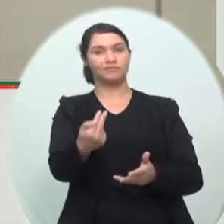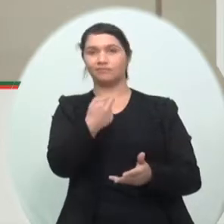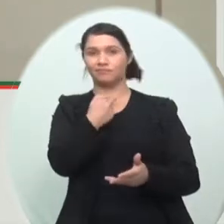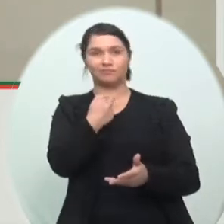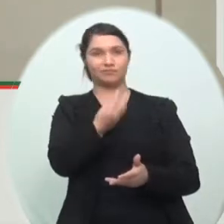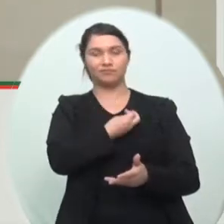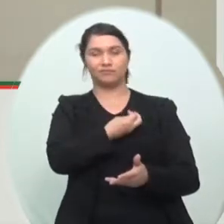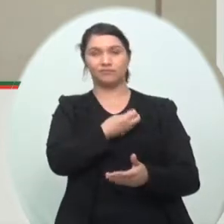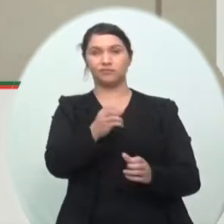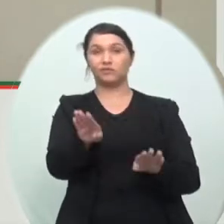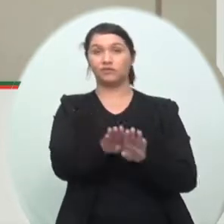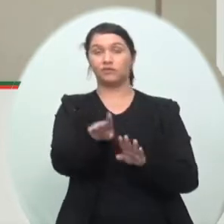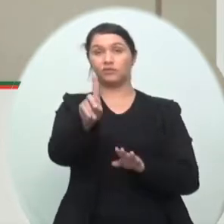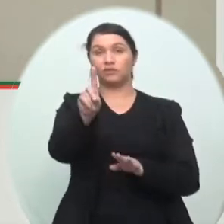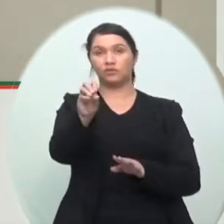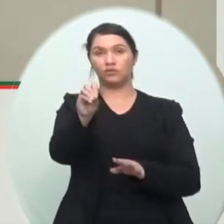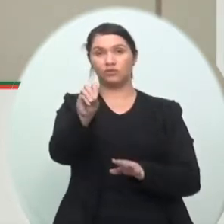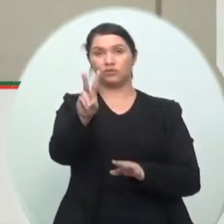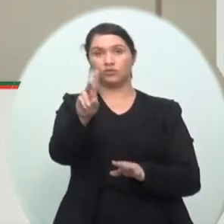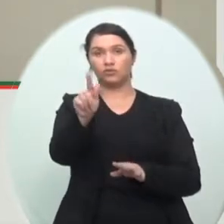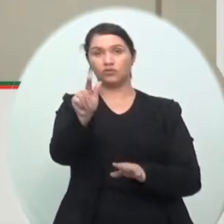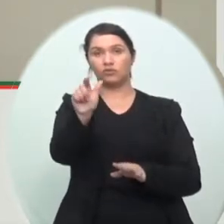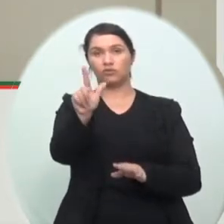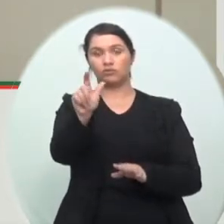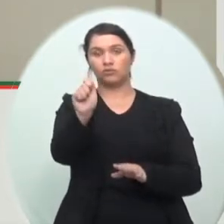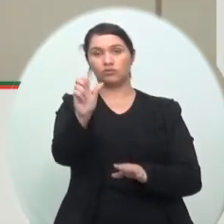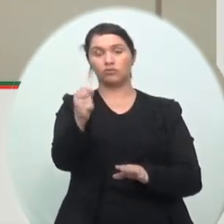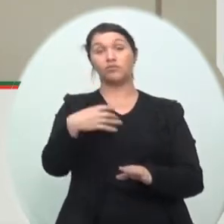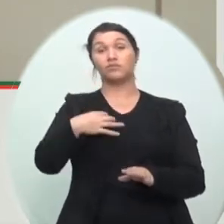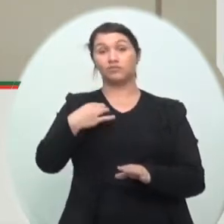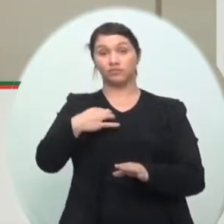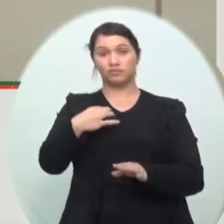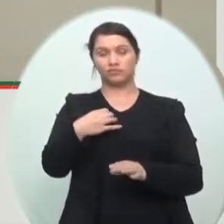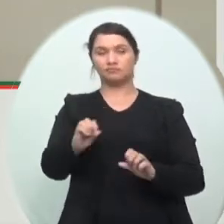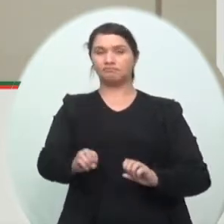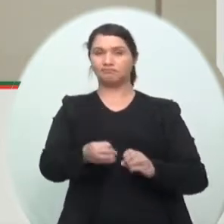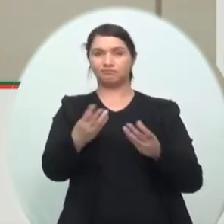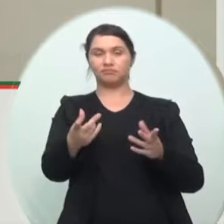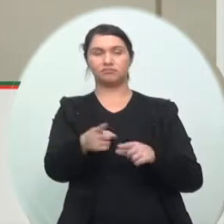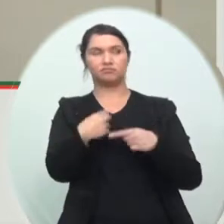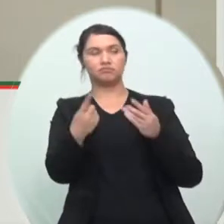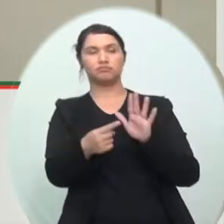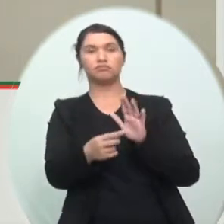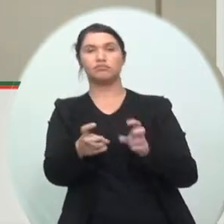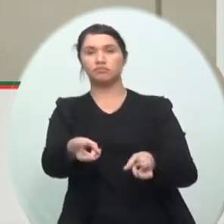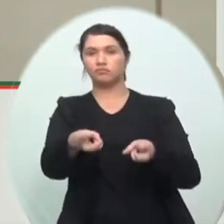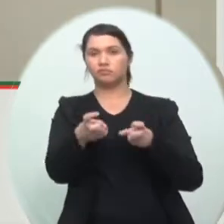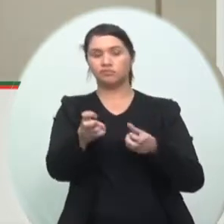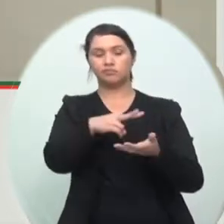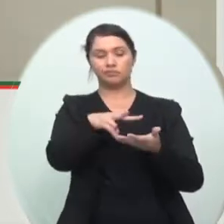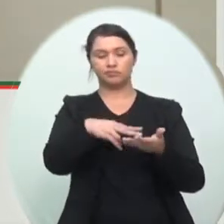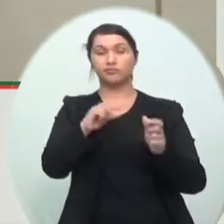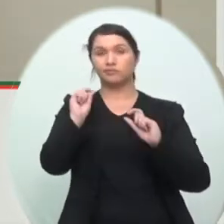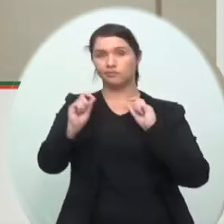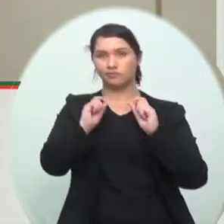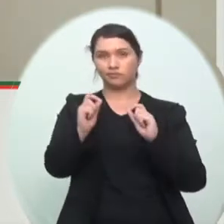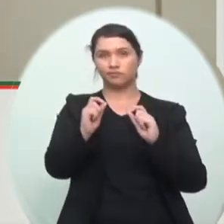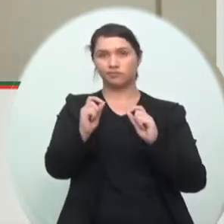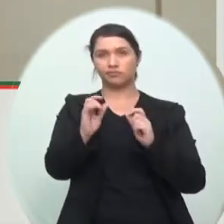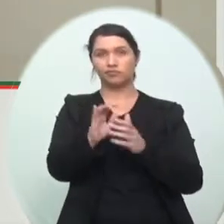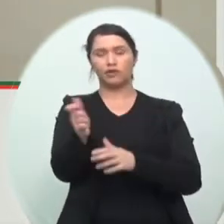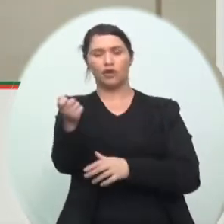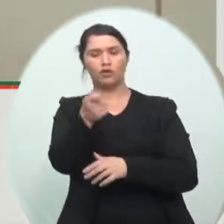que participa da Associação de Caridade Fanuel. Como nós vimos ali, surgiu essa